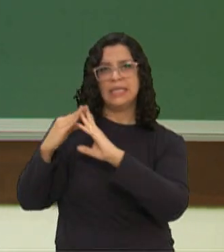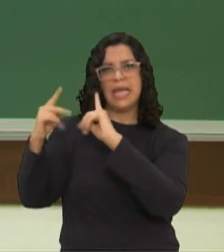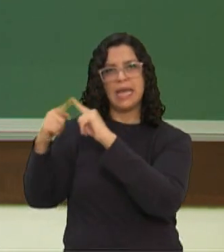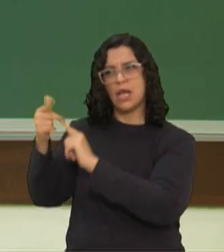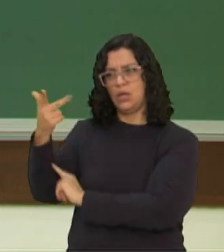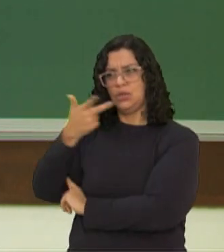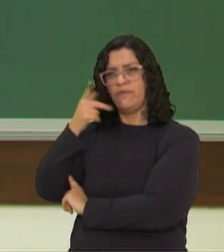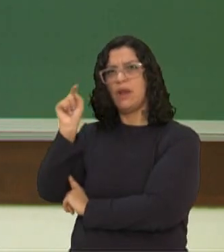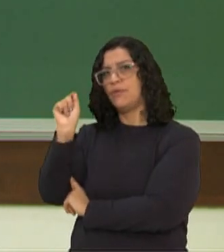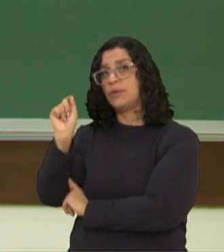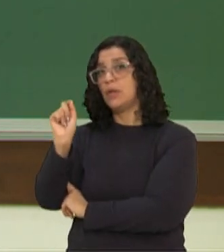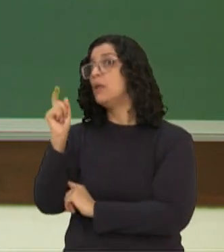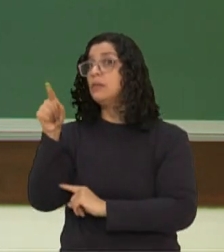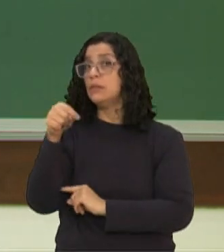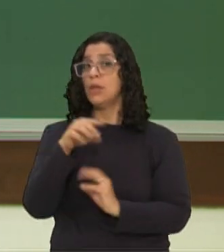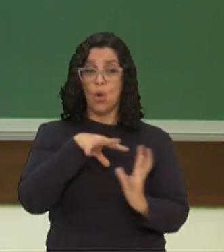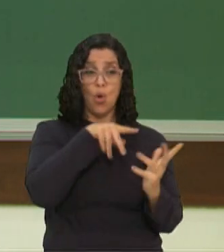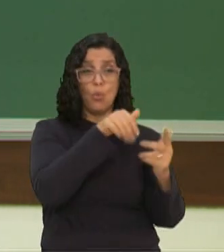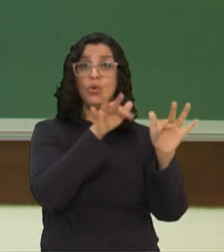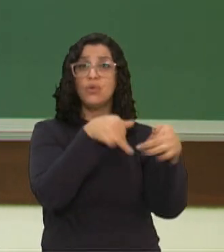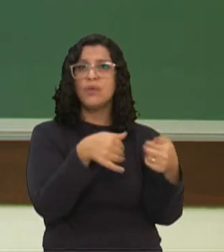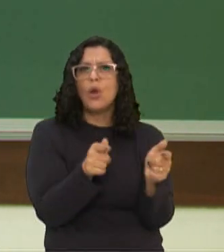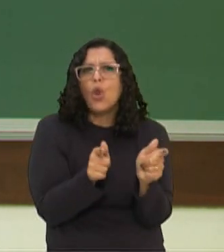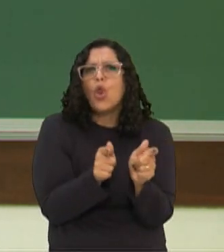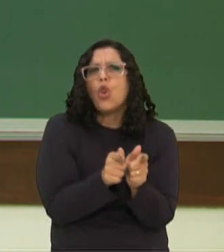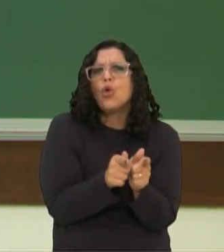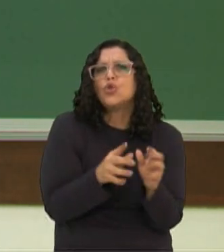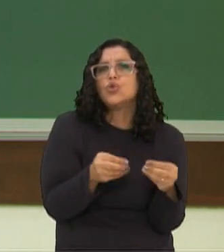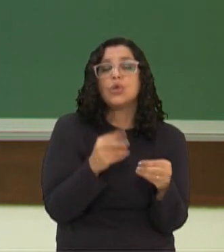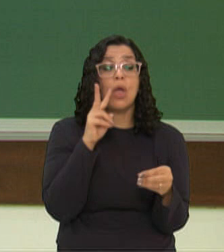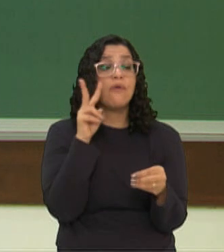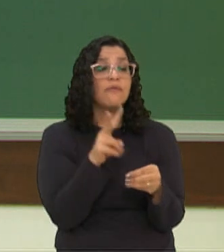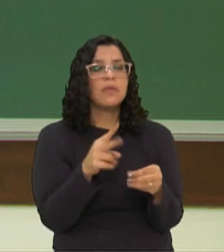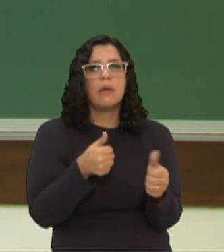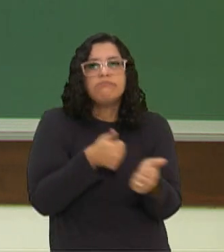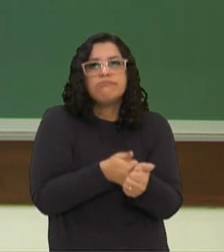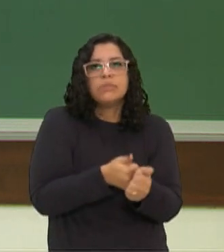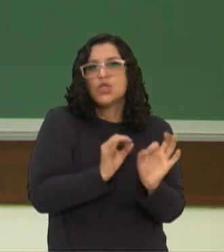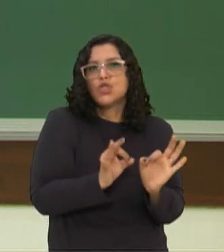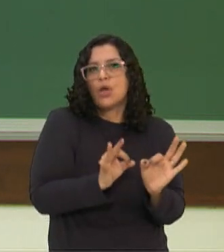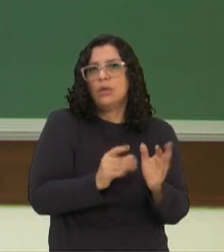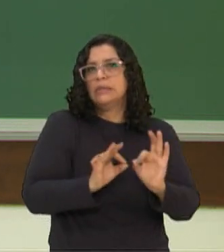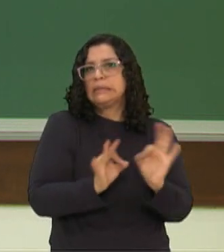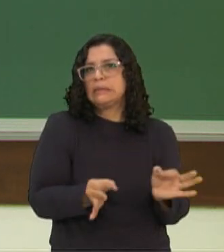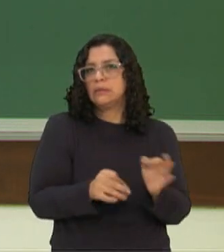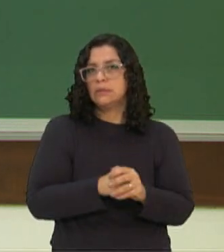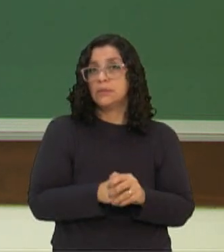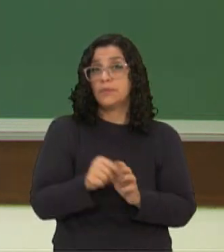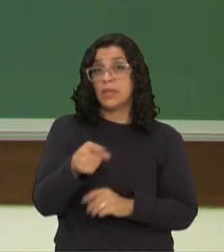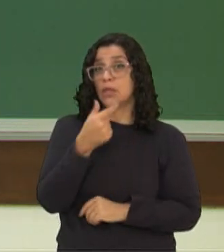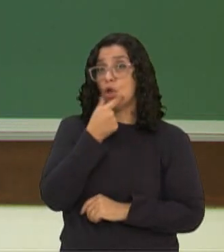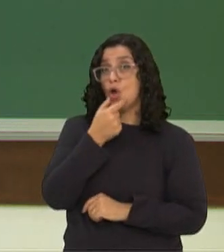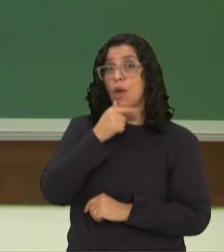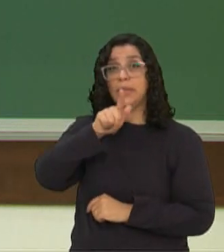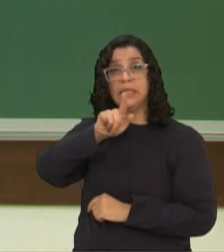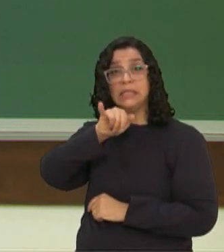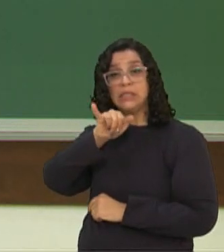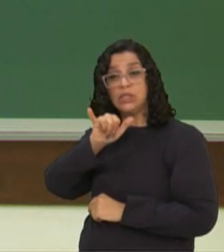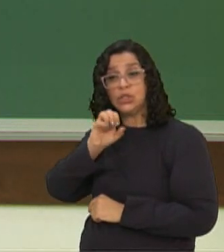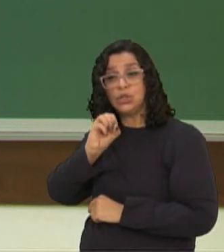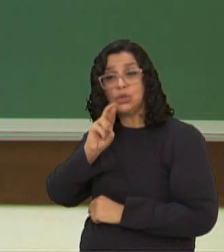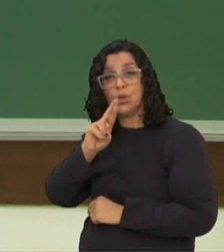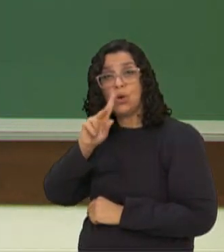época, dizia que o universo era finito, ele era um pedacinho só, era o que a gente conseguia ver. Por que o Giordano Bruno vai pensar